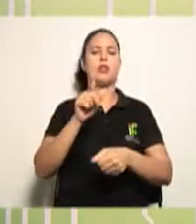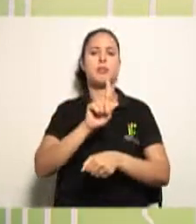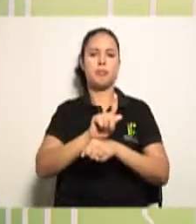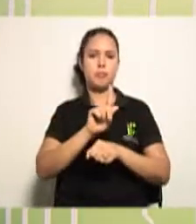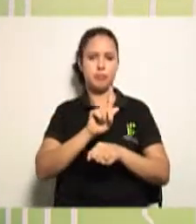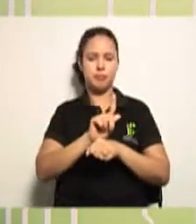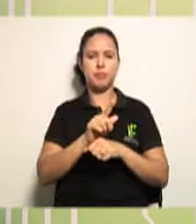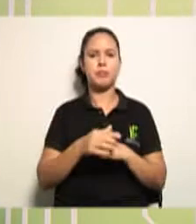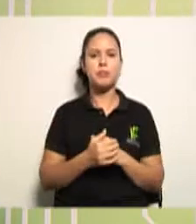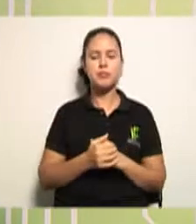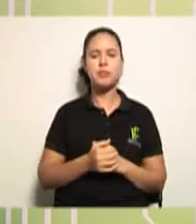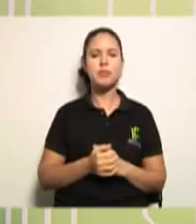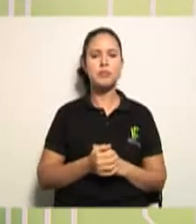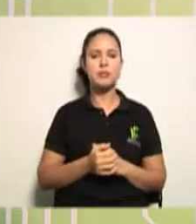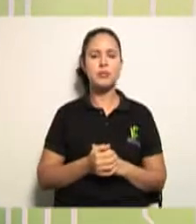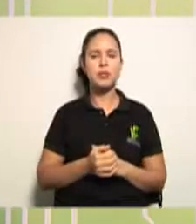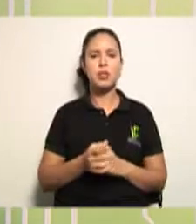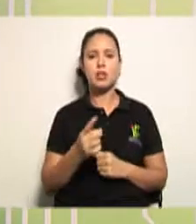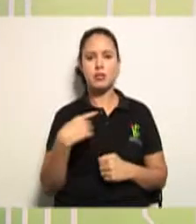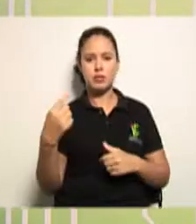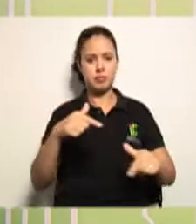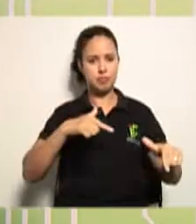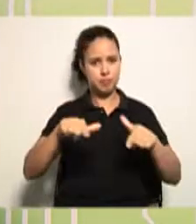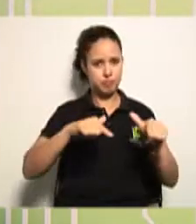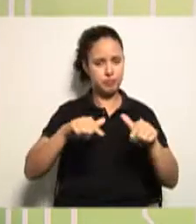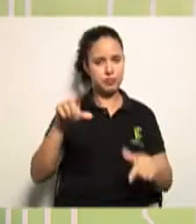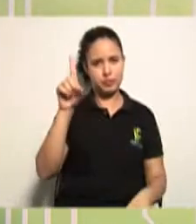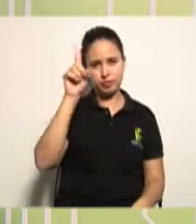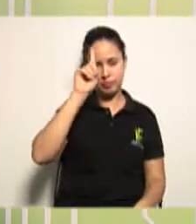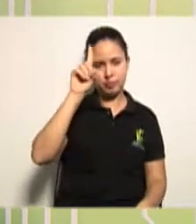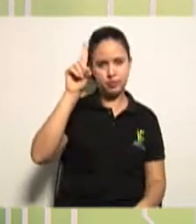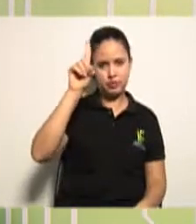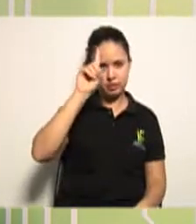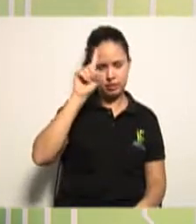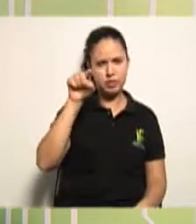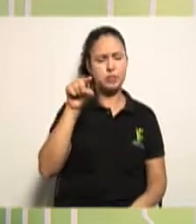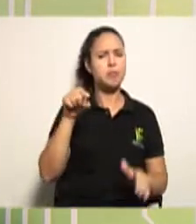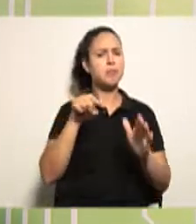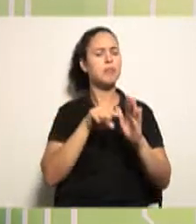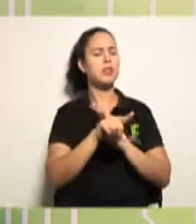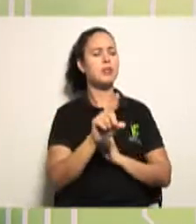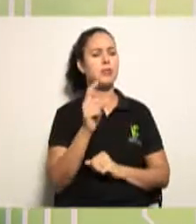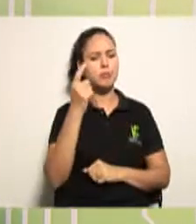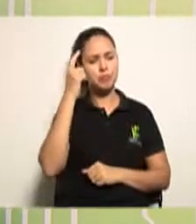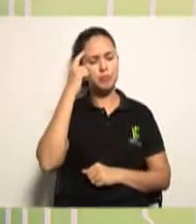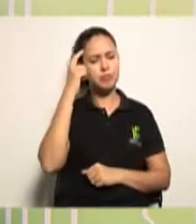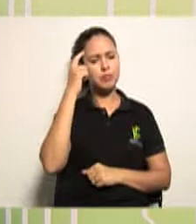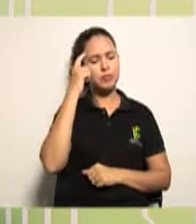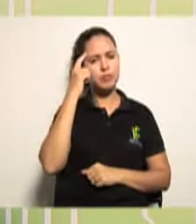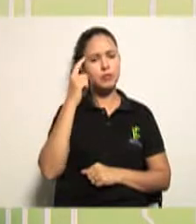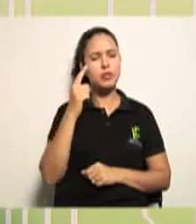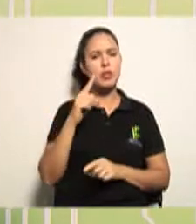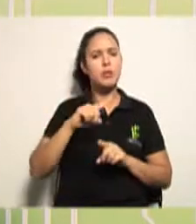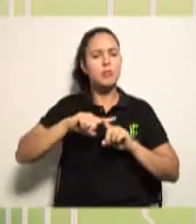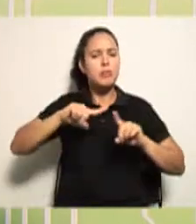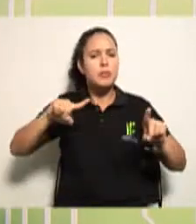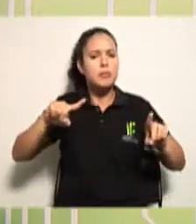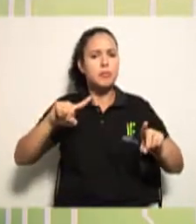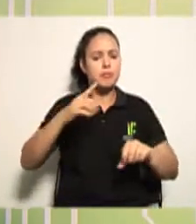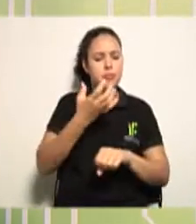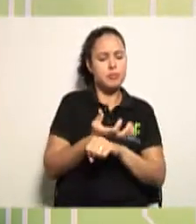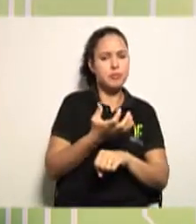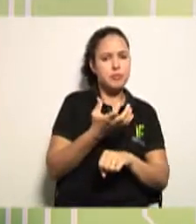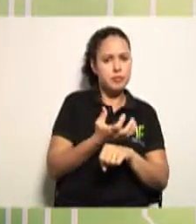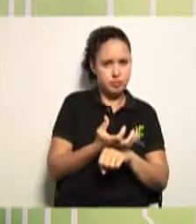nós vamos trabalhar no dia a dia. E você deve estar perguntando, mas como que essa disciplina vai